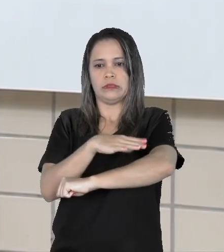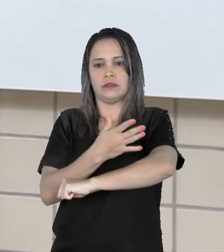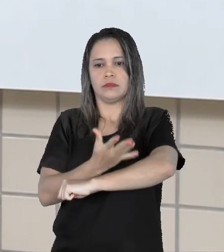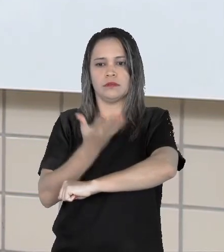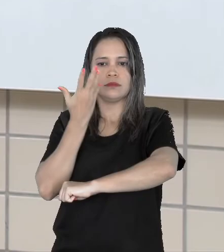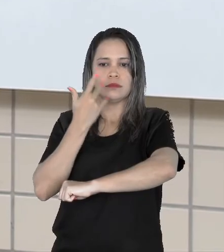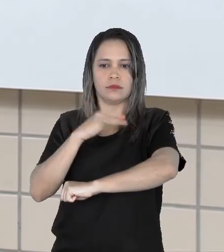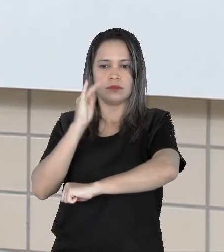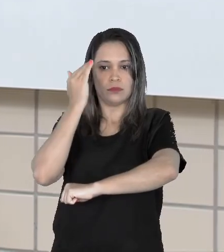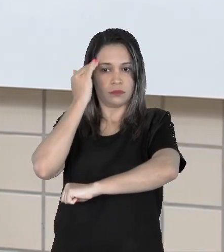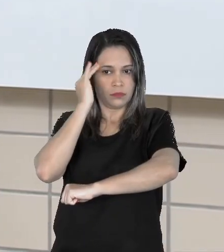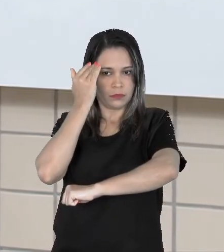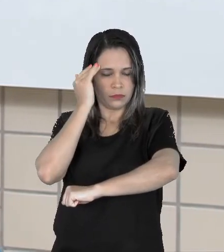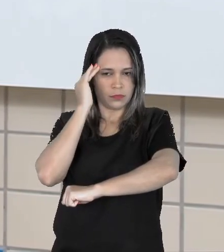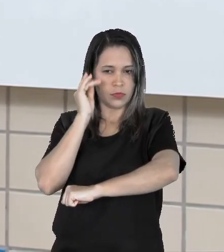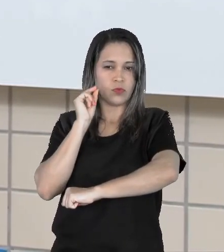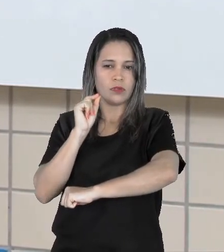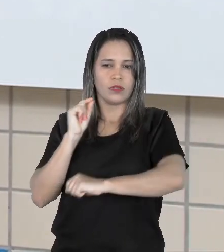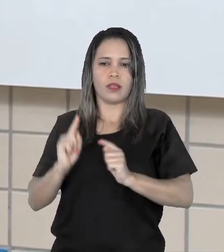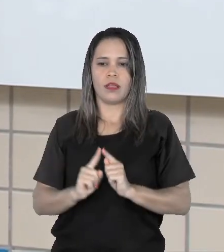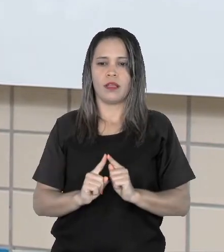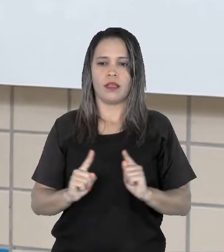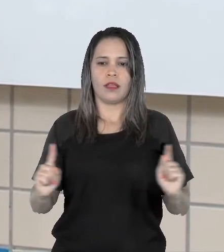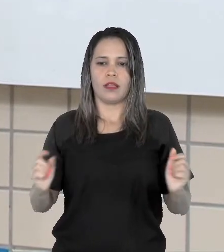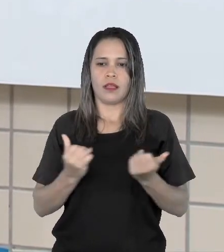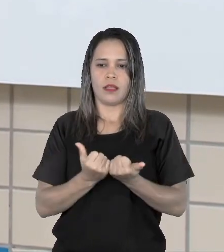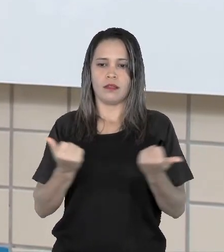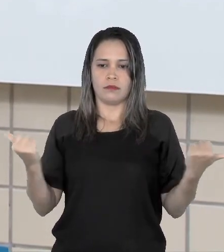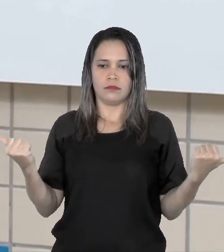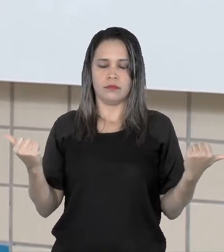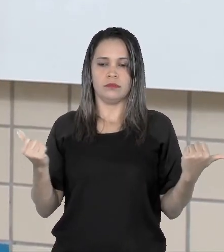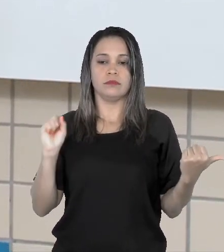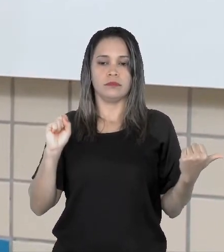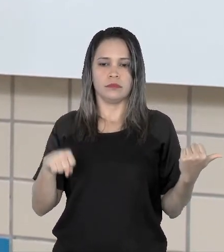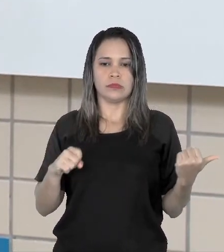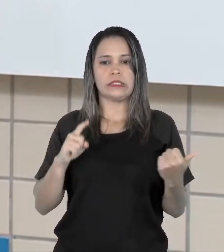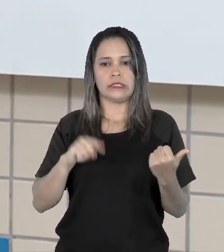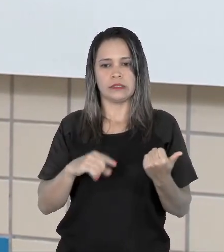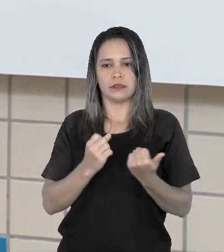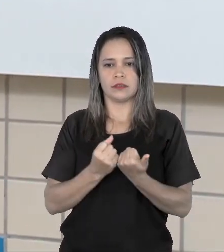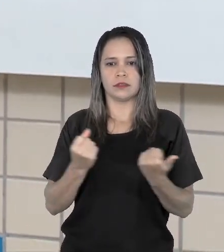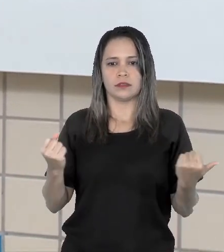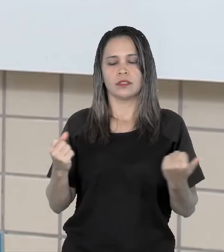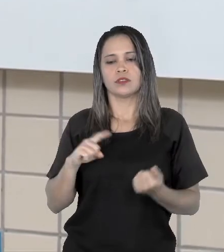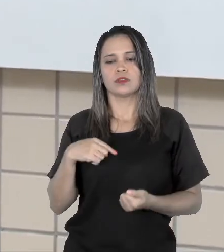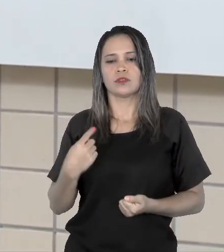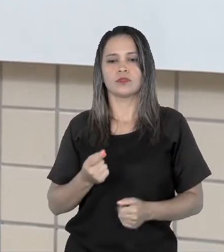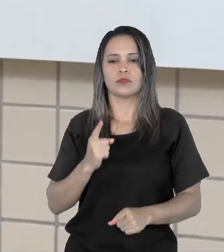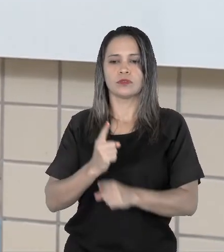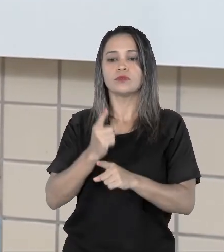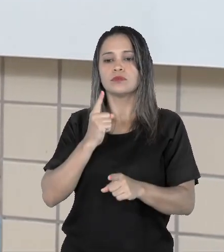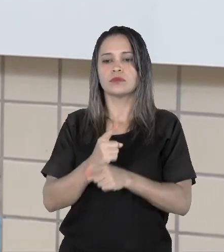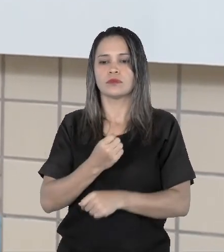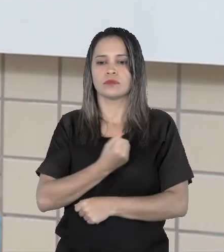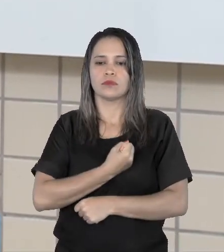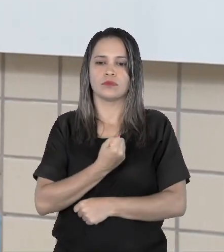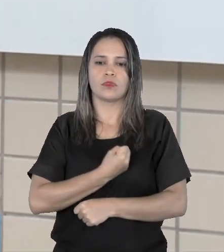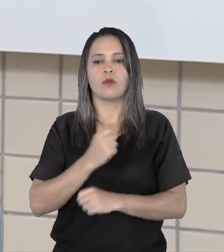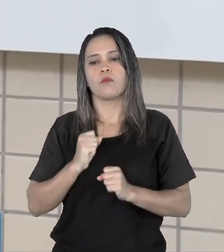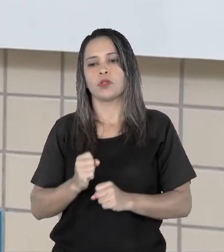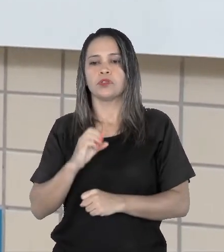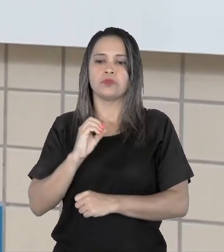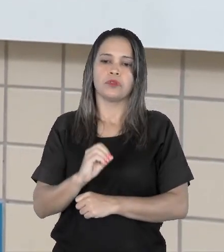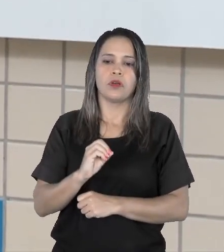Então, crianças, deu para entender o que é uma reta numérica? Sim, e na reta numérica, a gente encontra os números, pode ser de